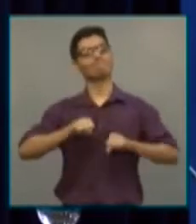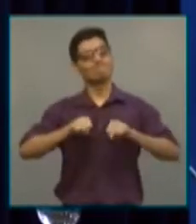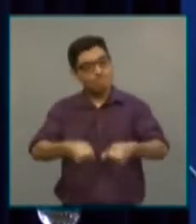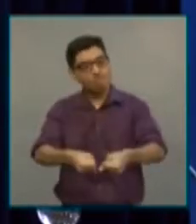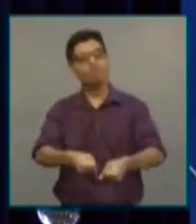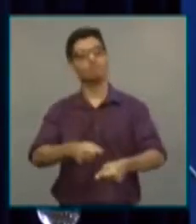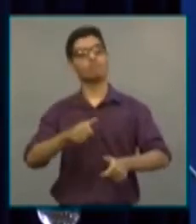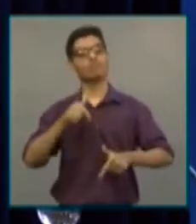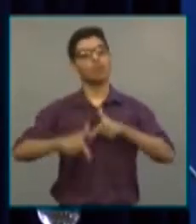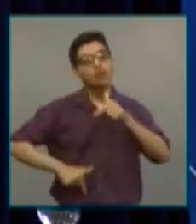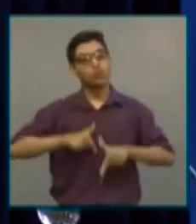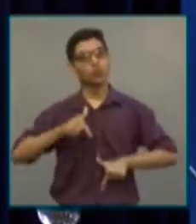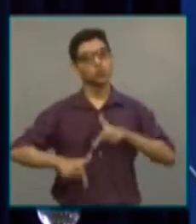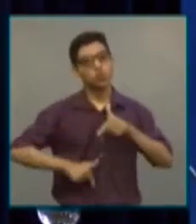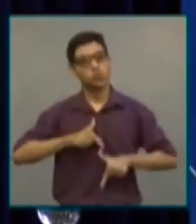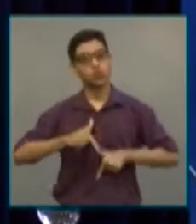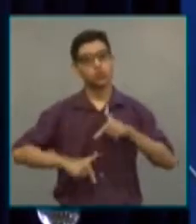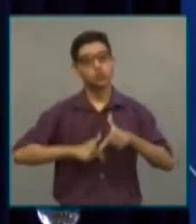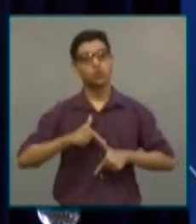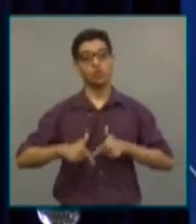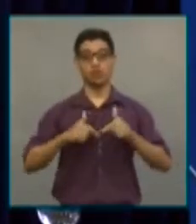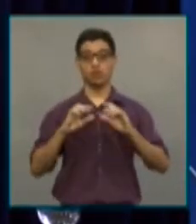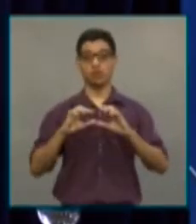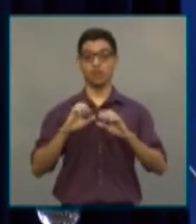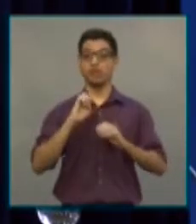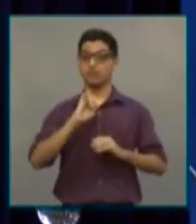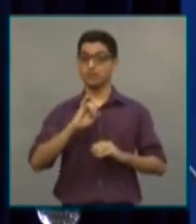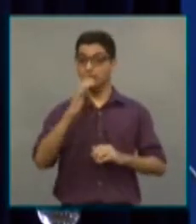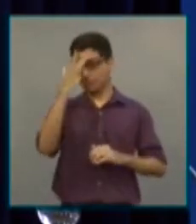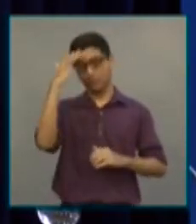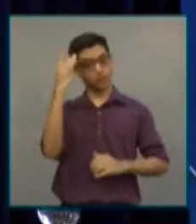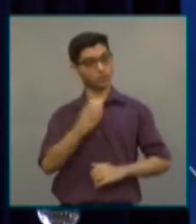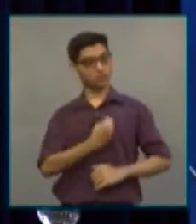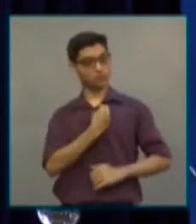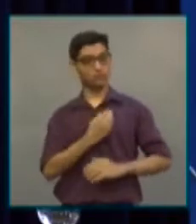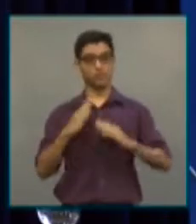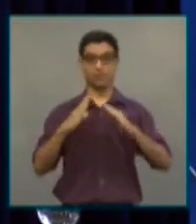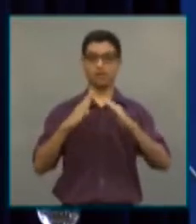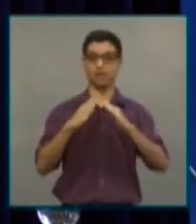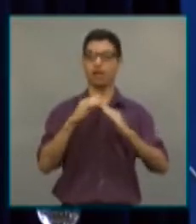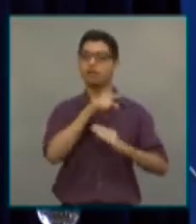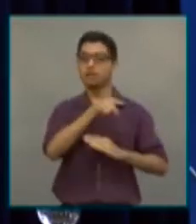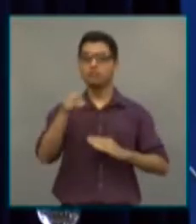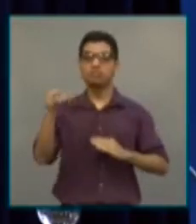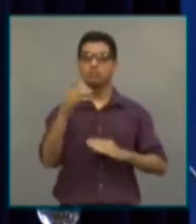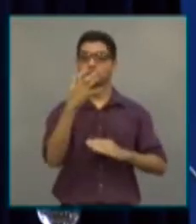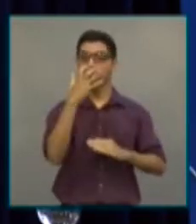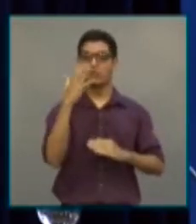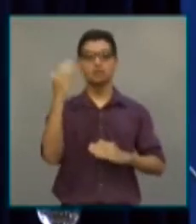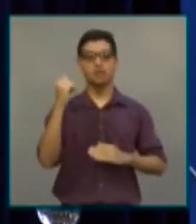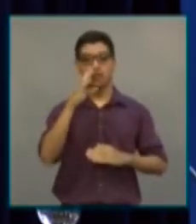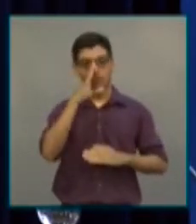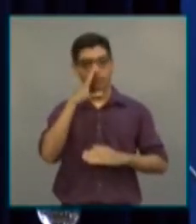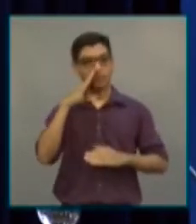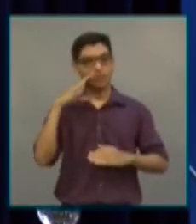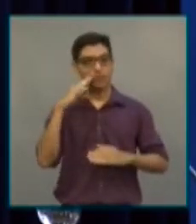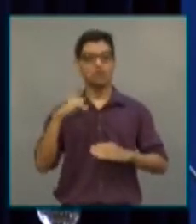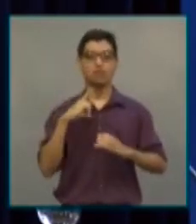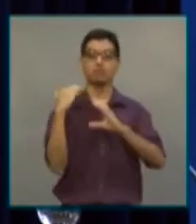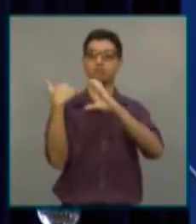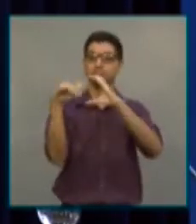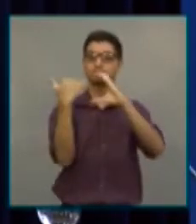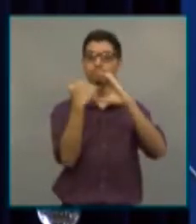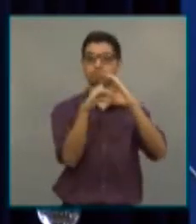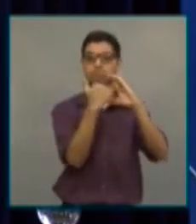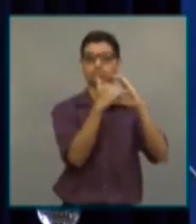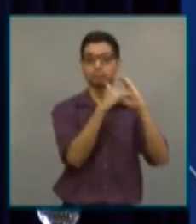A advocacia que está em casa sabe que agora tem associação gratuita, recebe gratuitamente e-mails com as publicações,